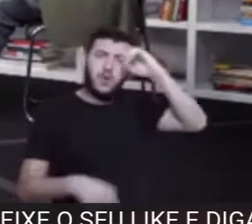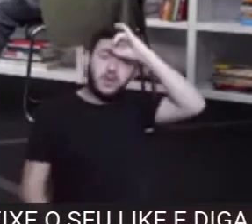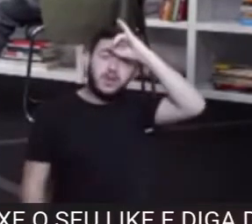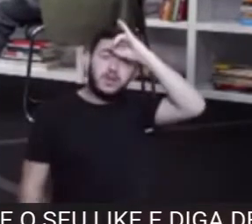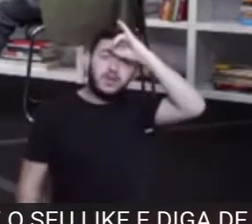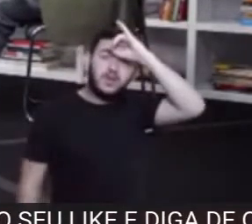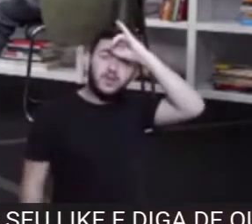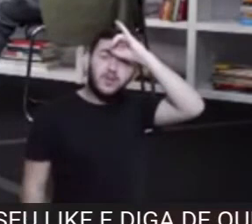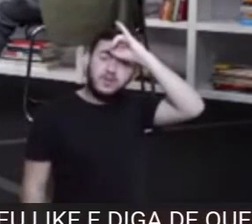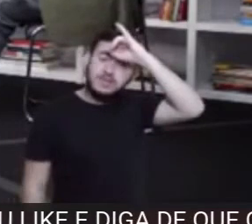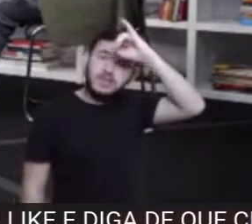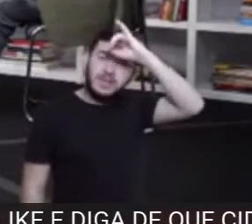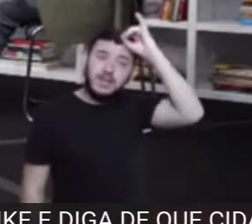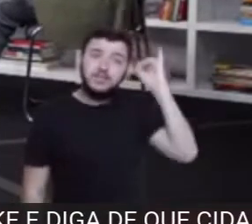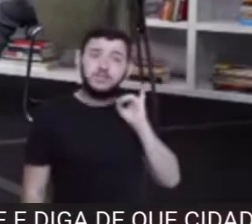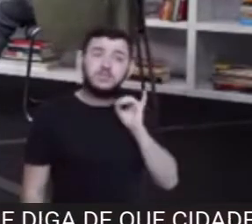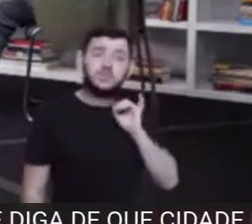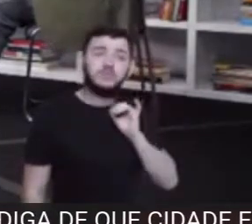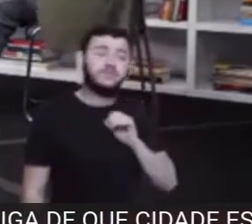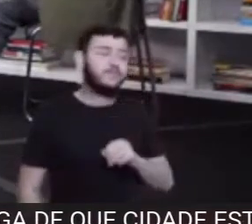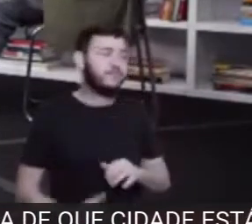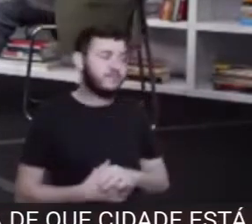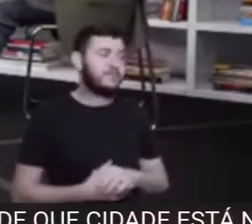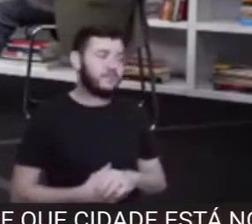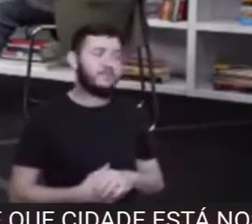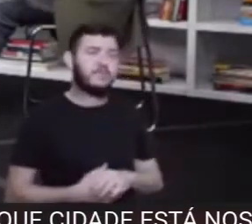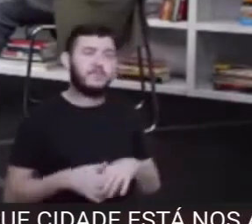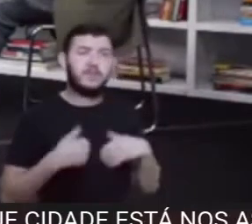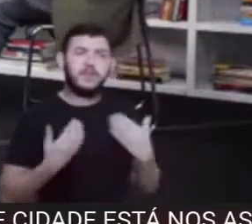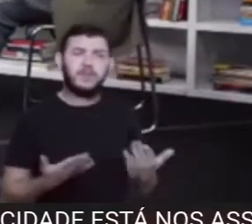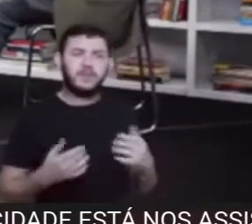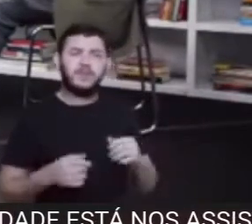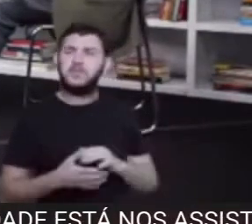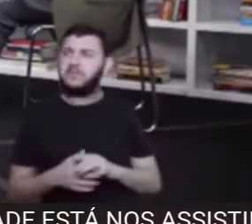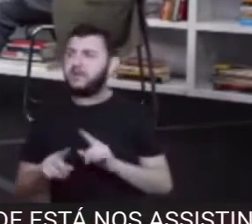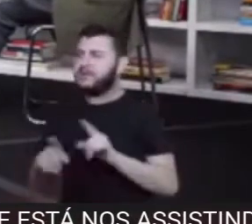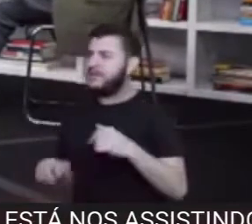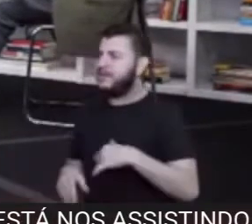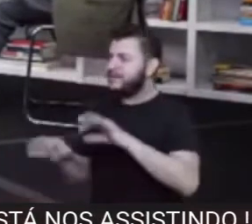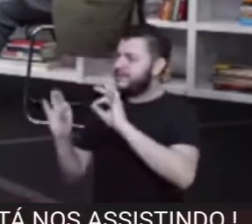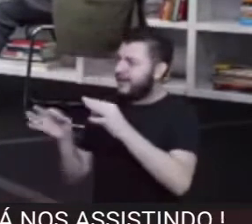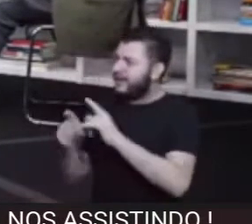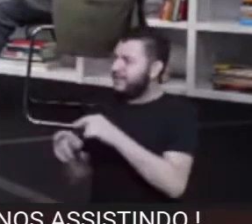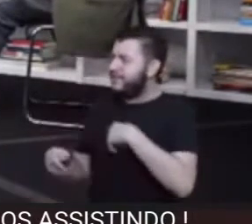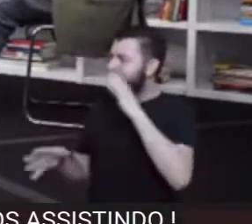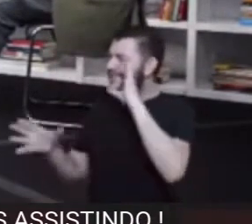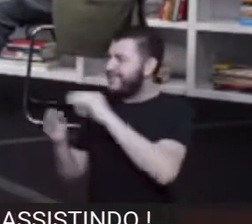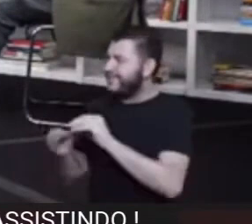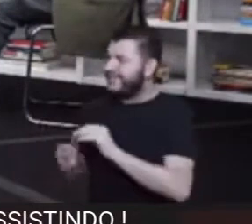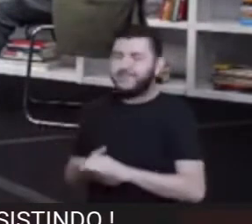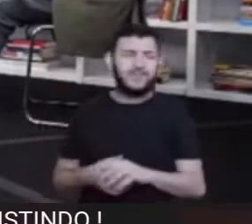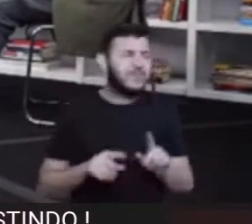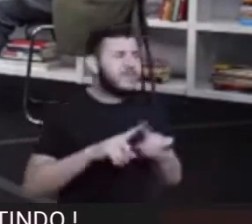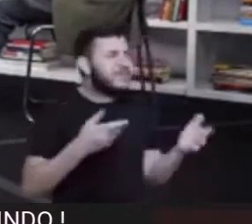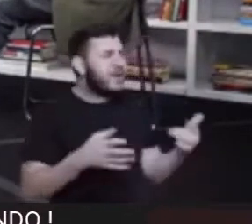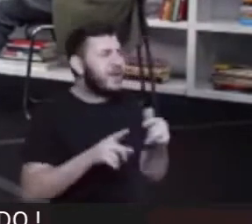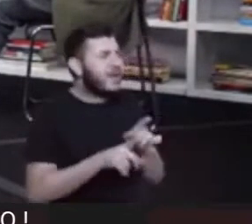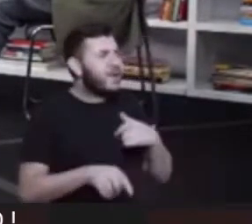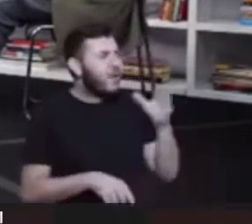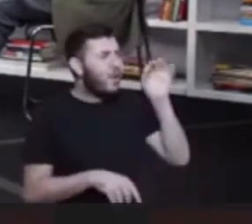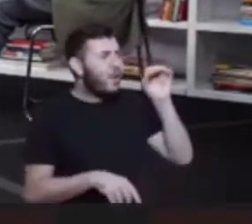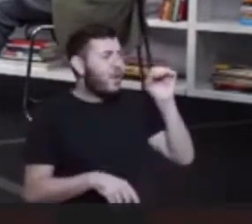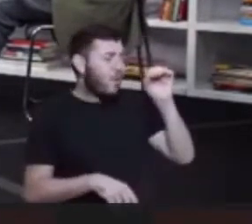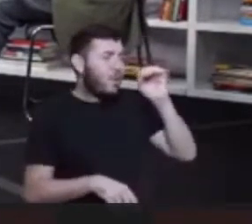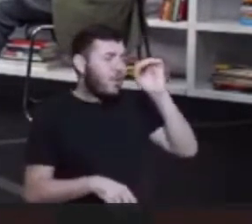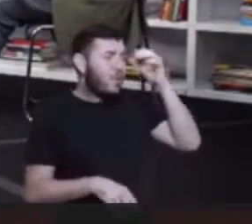está iludido. Vai derrotar essa máquina? Mas imagina. Eu tinha totalmente consciência, porque quando você é inocente,